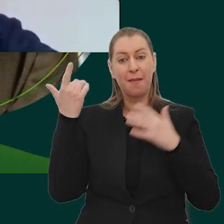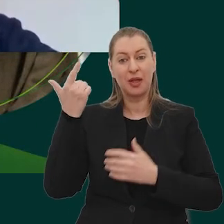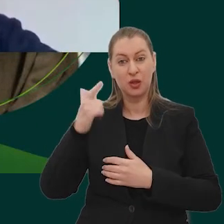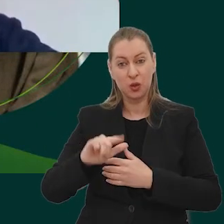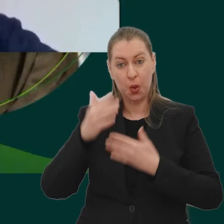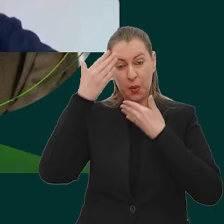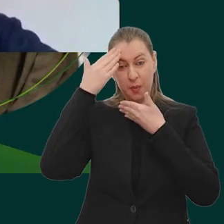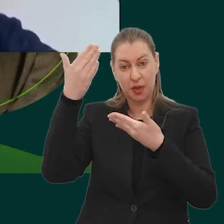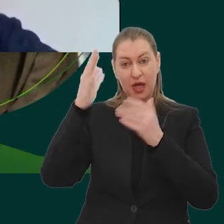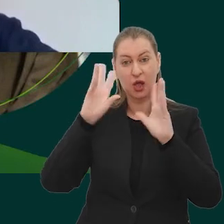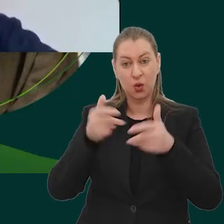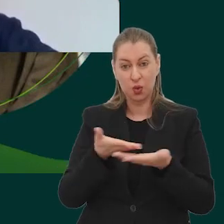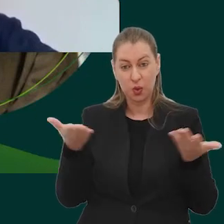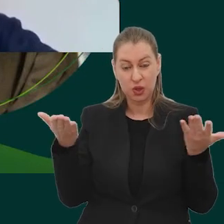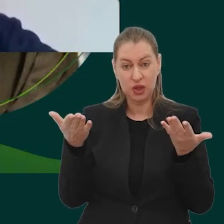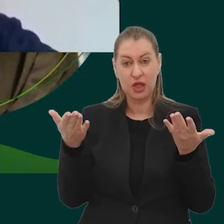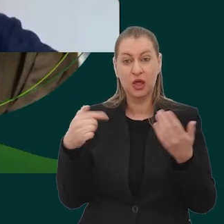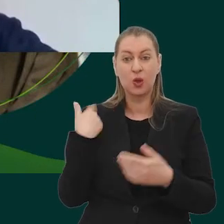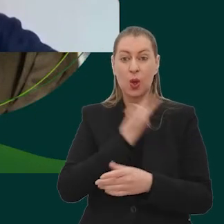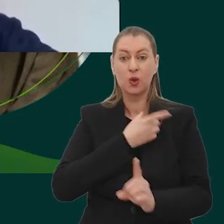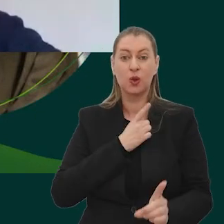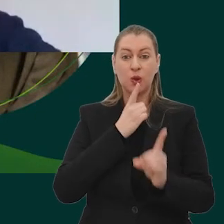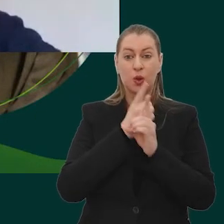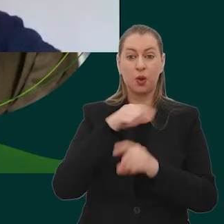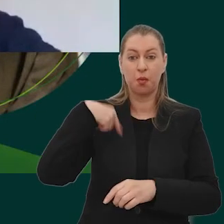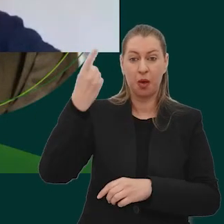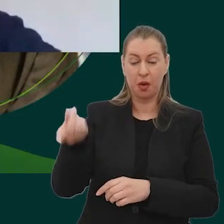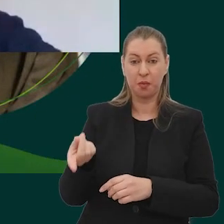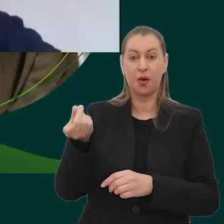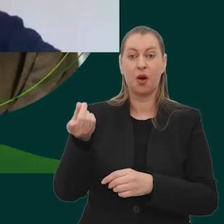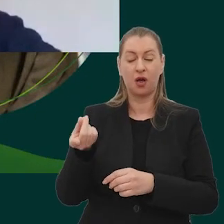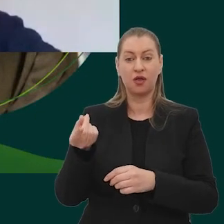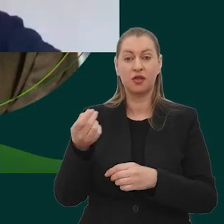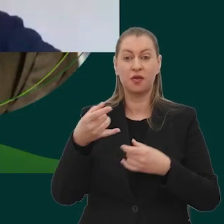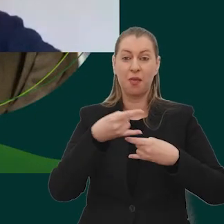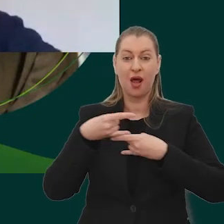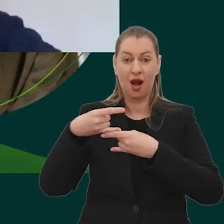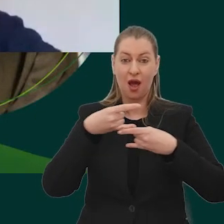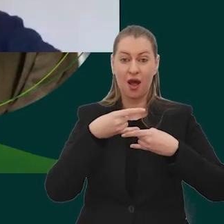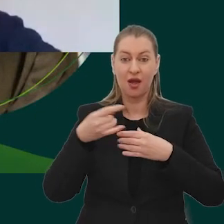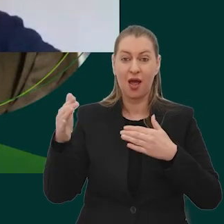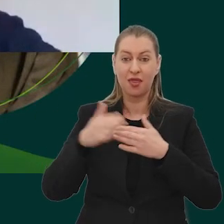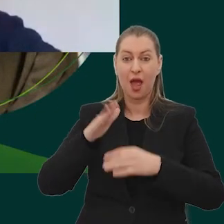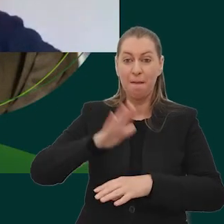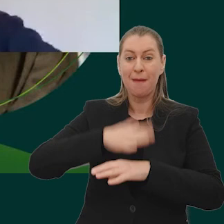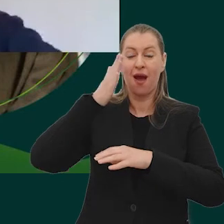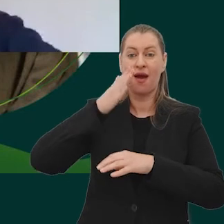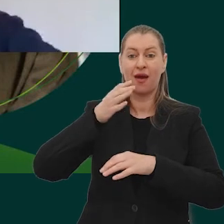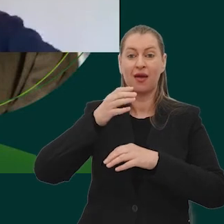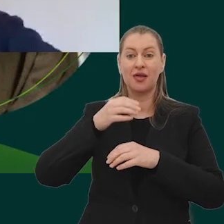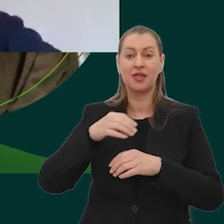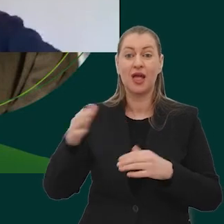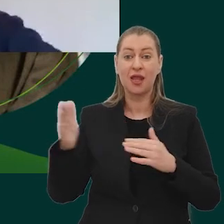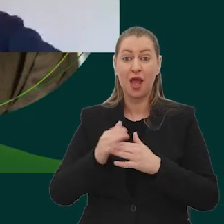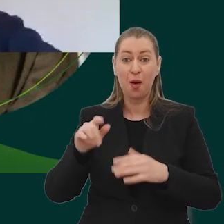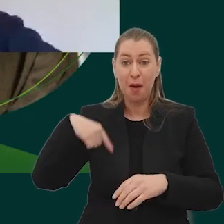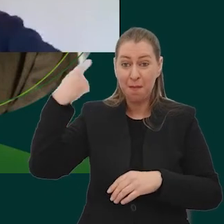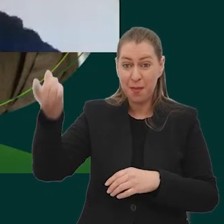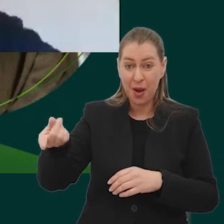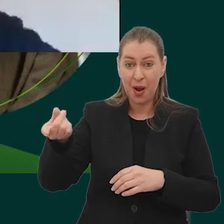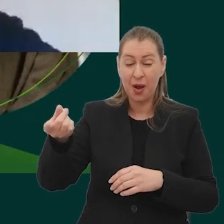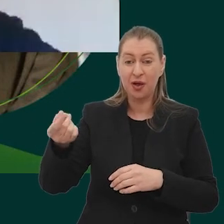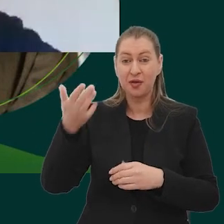novamente, obrigado todo mundo. A gente se vê numa próxima live, tá? Até mais, pessoal. Até uma próxima. Obrigado